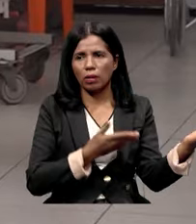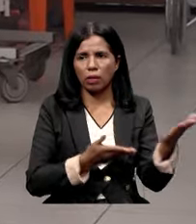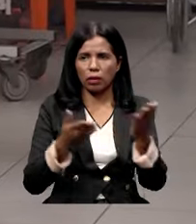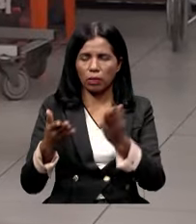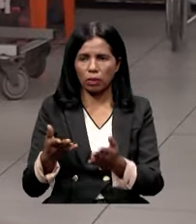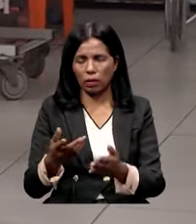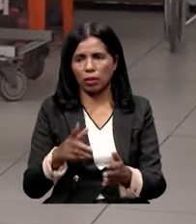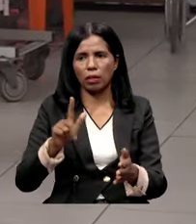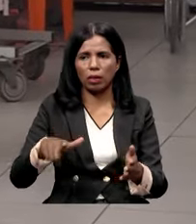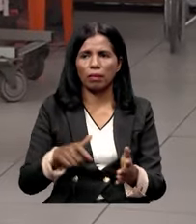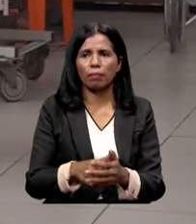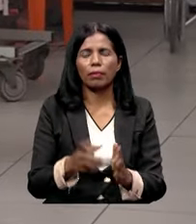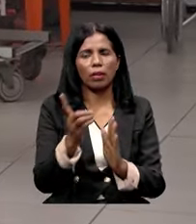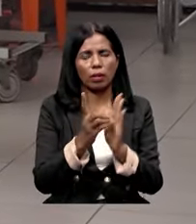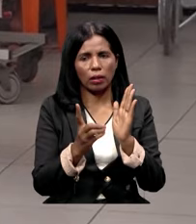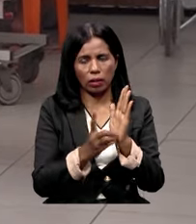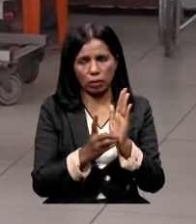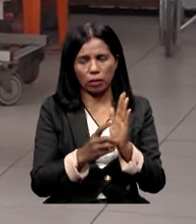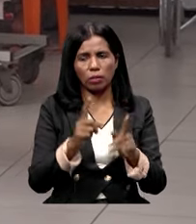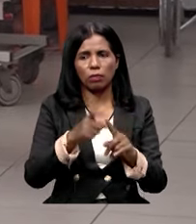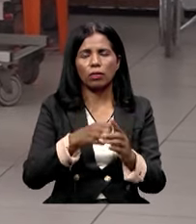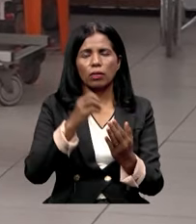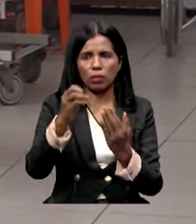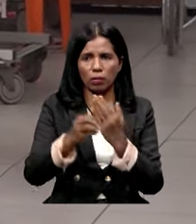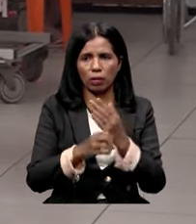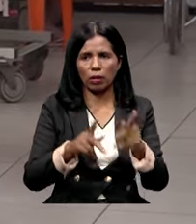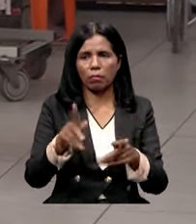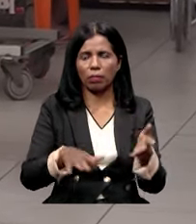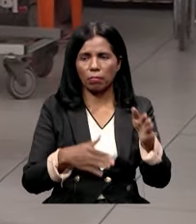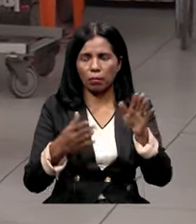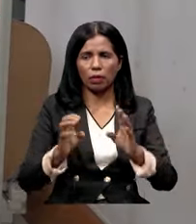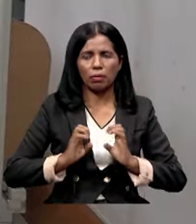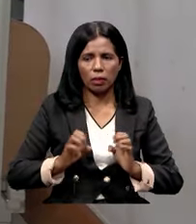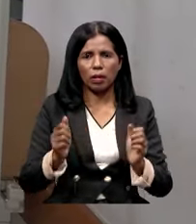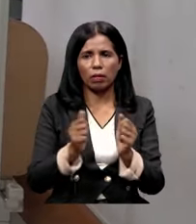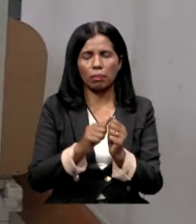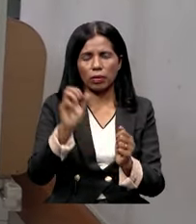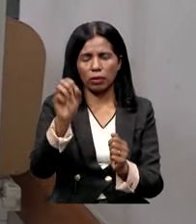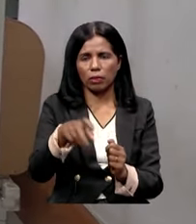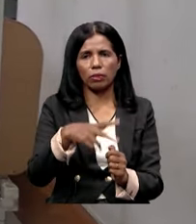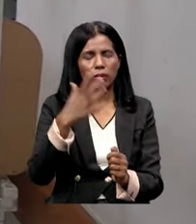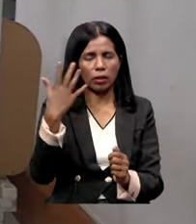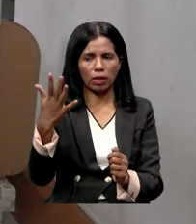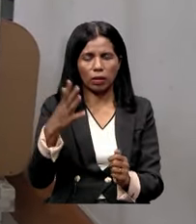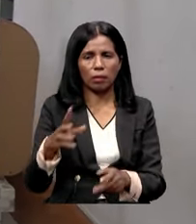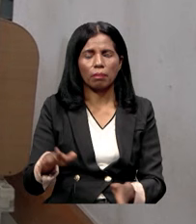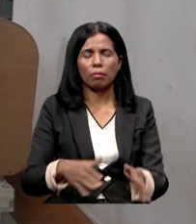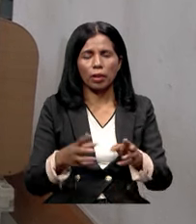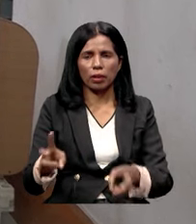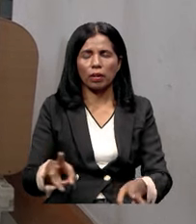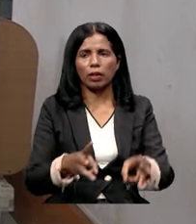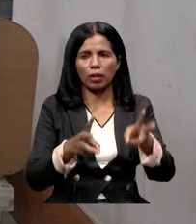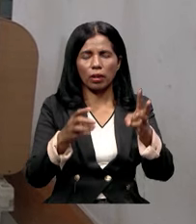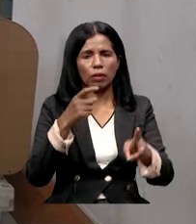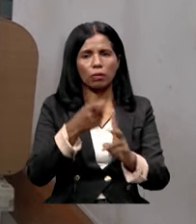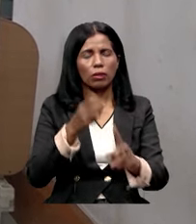tarre. Tuir dadus nebe iha fulang utubru ne pasien mati emergency hamutuk sanulu resin lima mati iha dalang kahusi umah